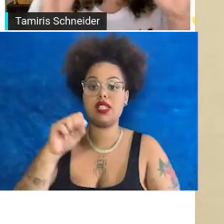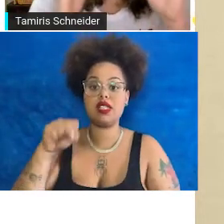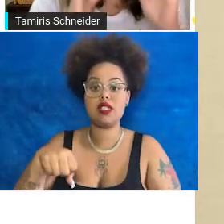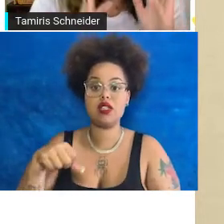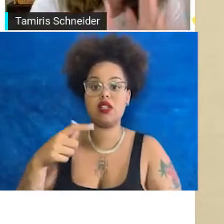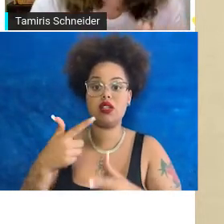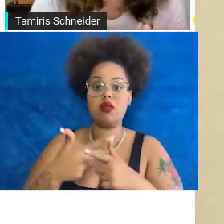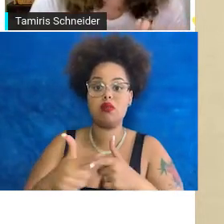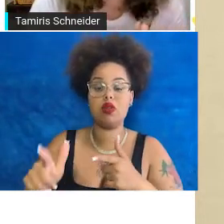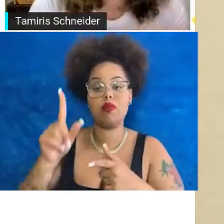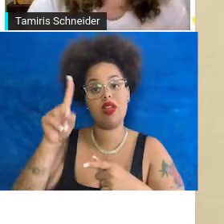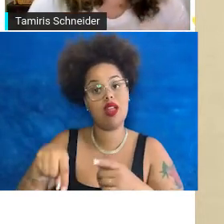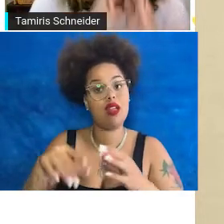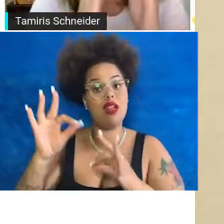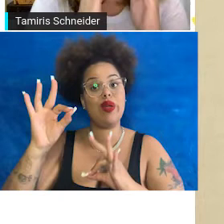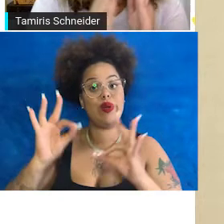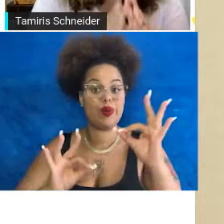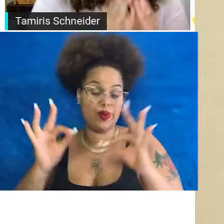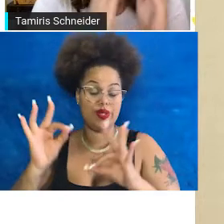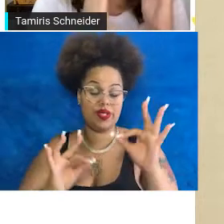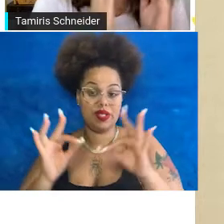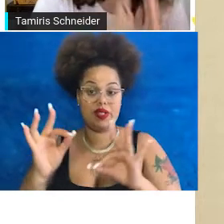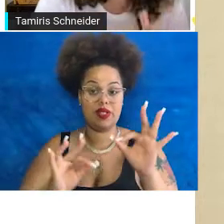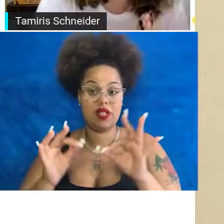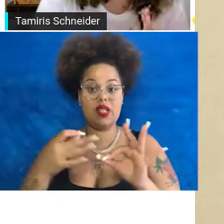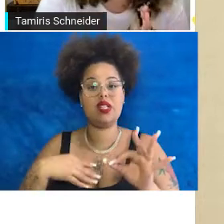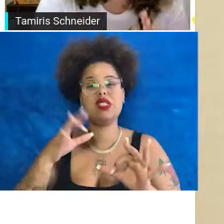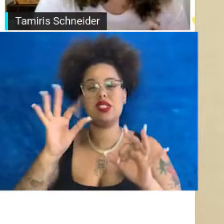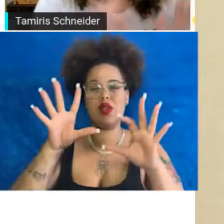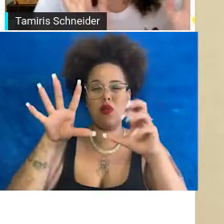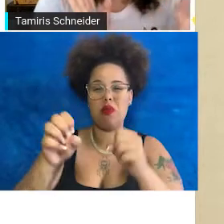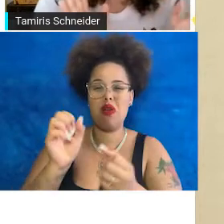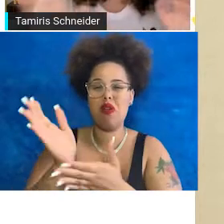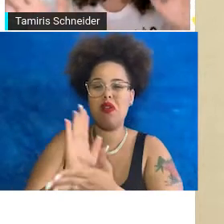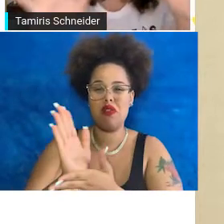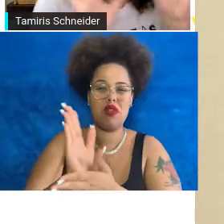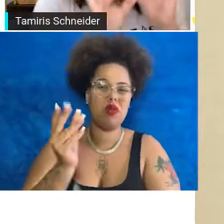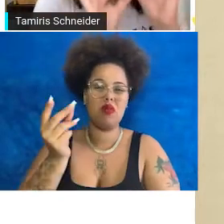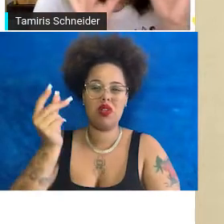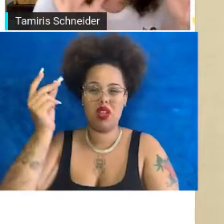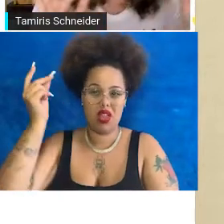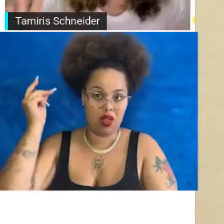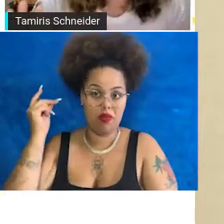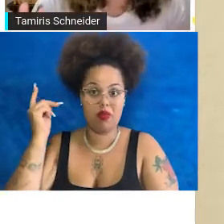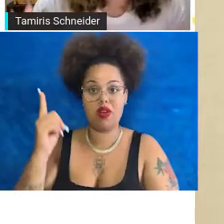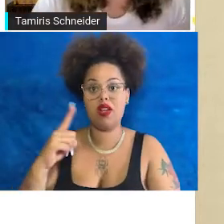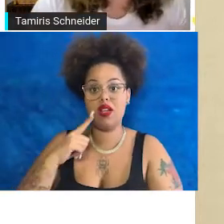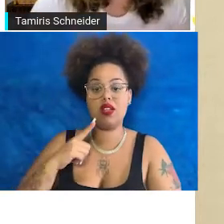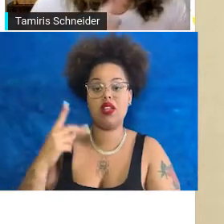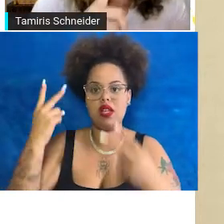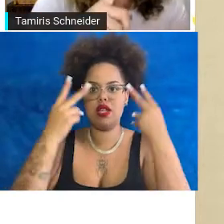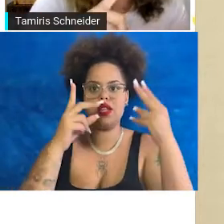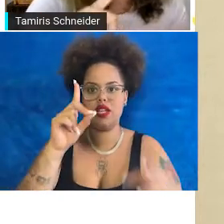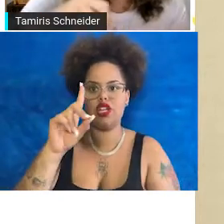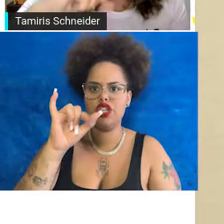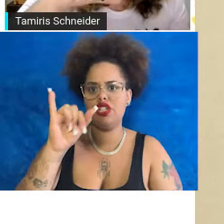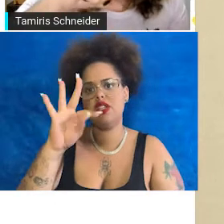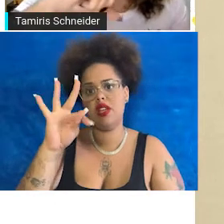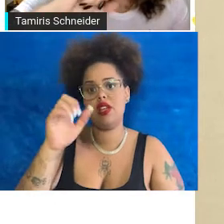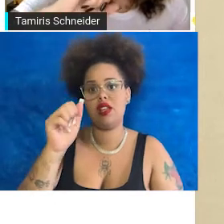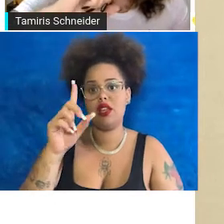é organizar isso. Se eu estou pegando um filme de época, tá, ele tem uma estética de ditadura, eu